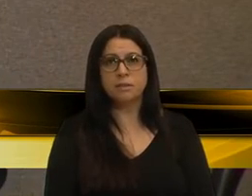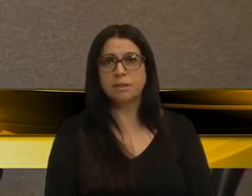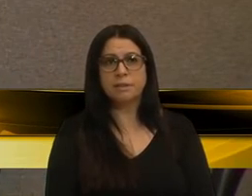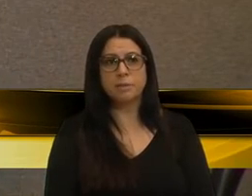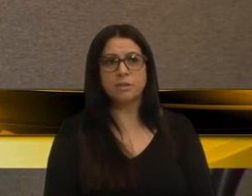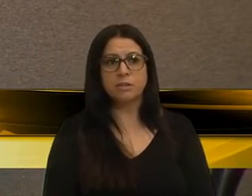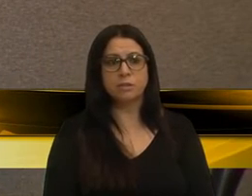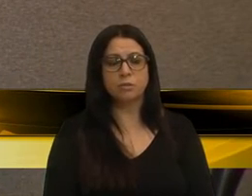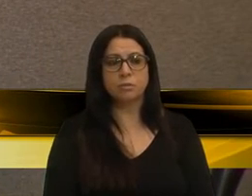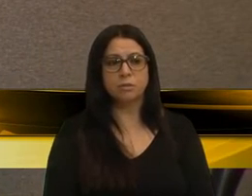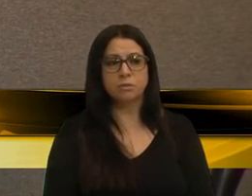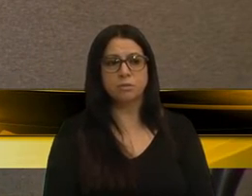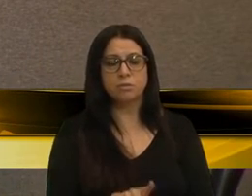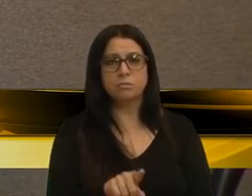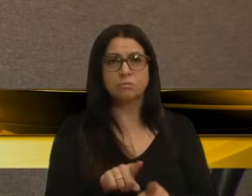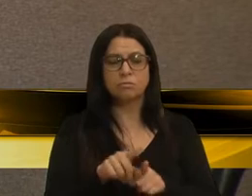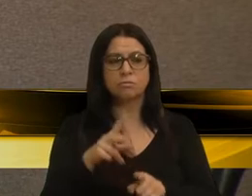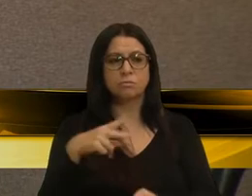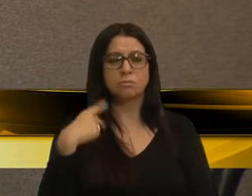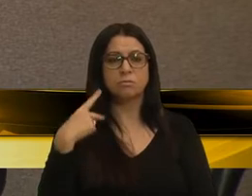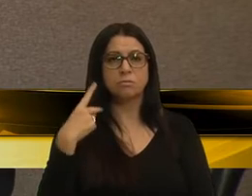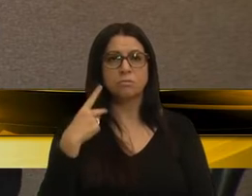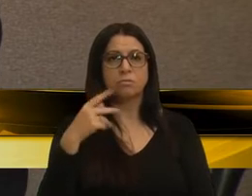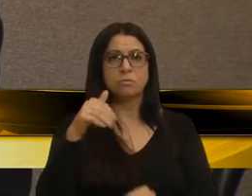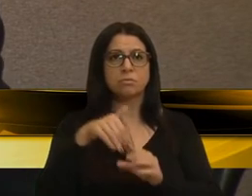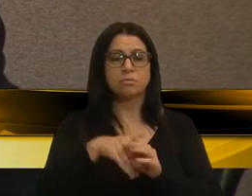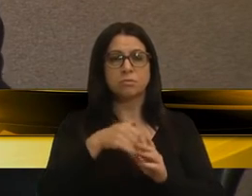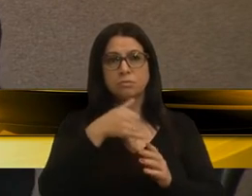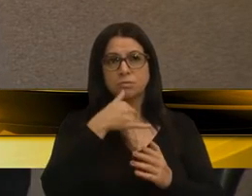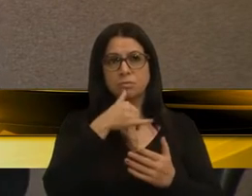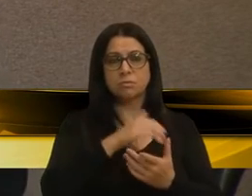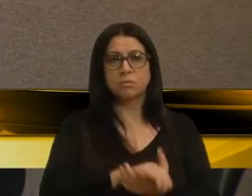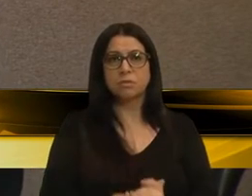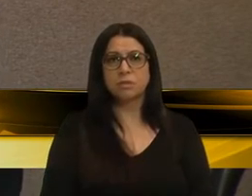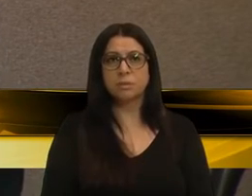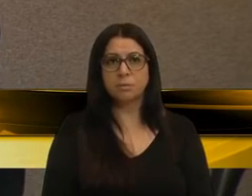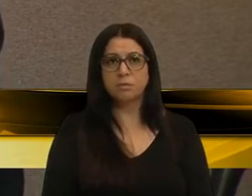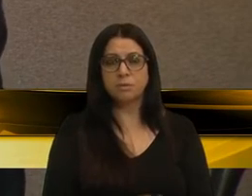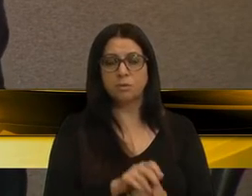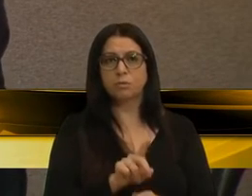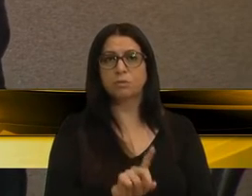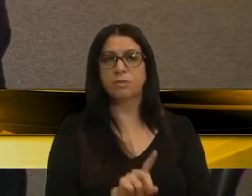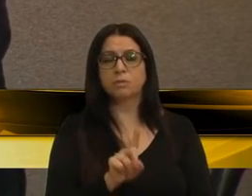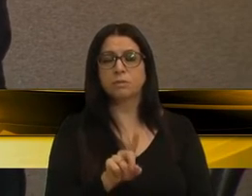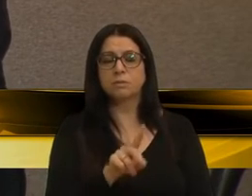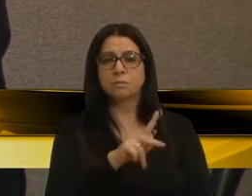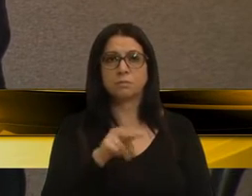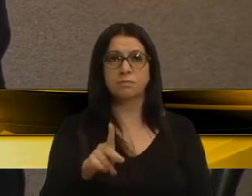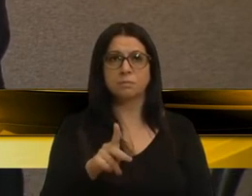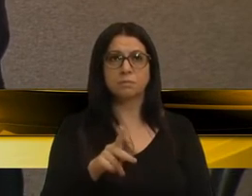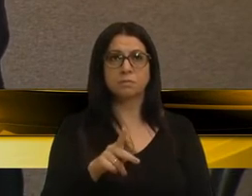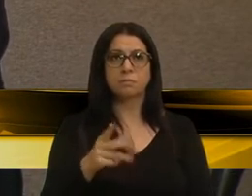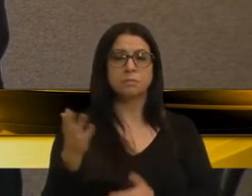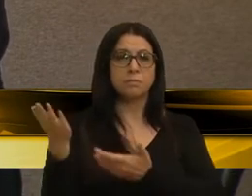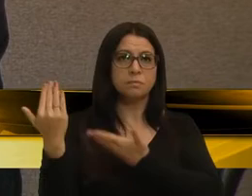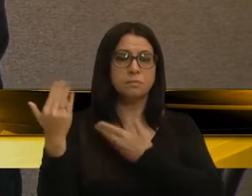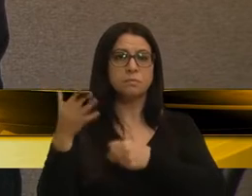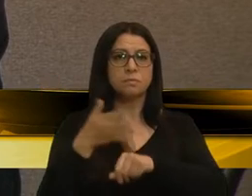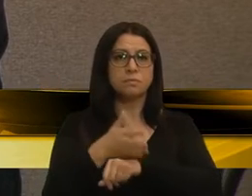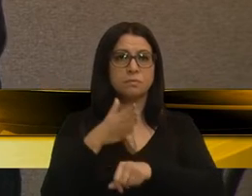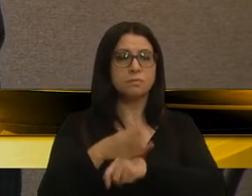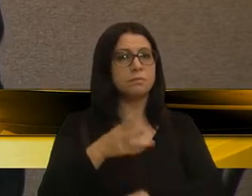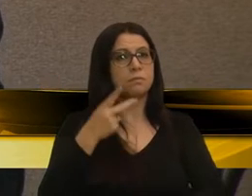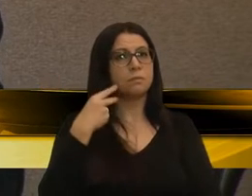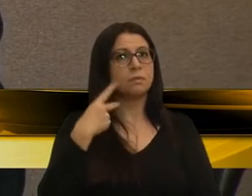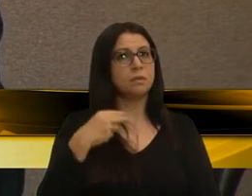senhoras e senhores vereadores, nós fazemos esse voto de pesar ao Vinícius Gatelli, professor jovem que participava muito da vida